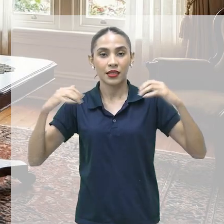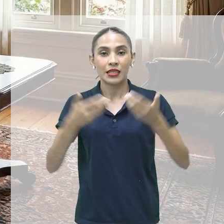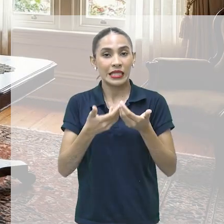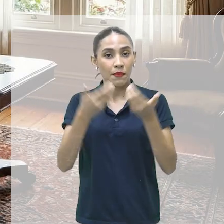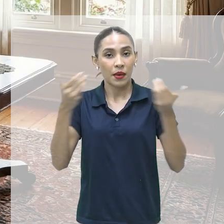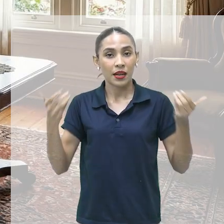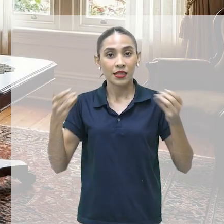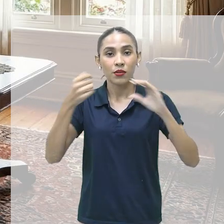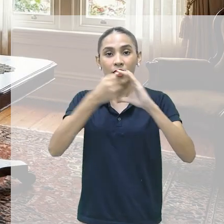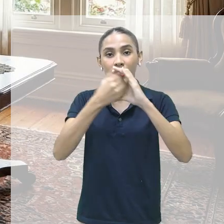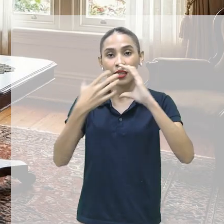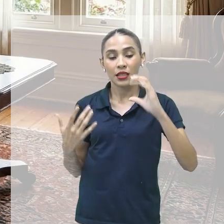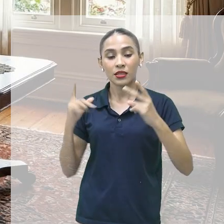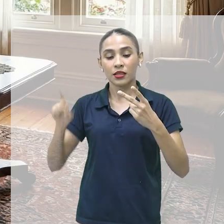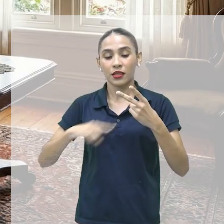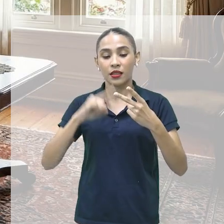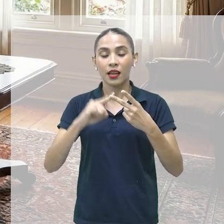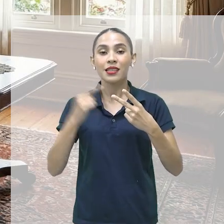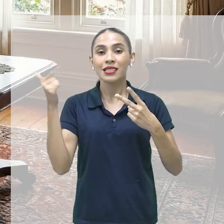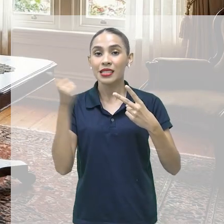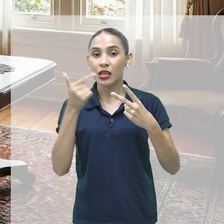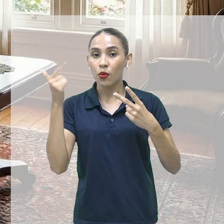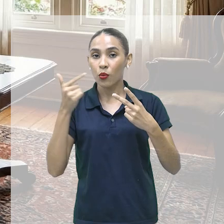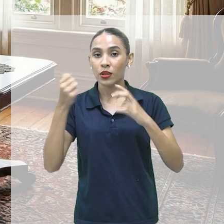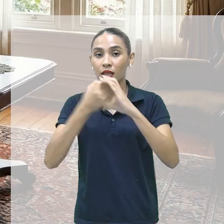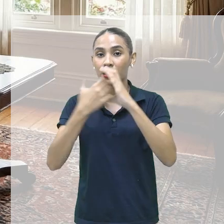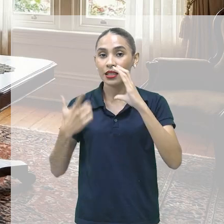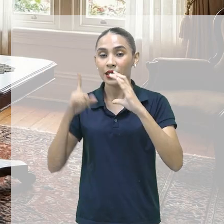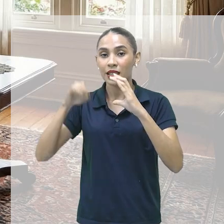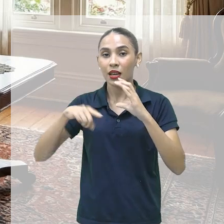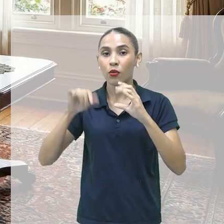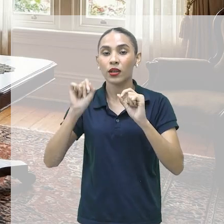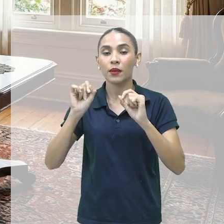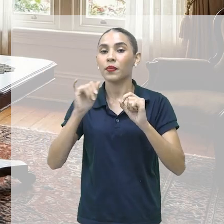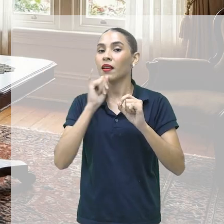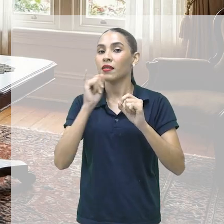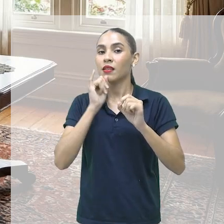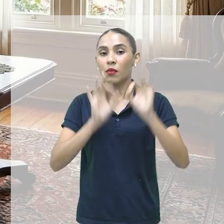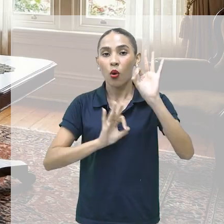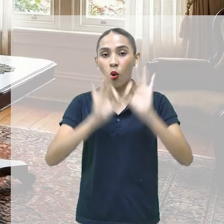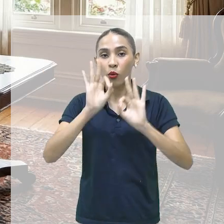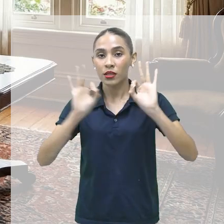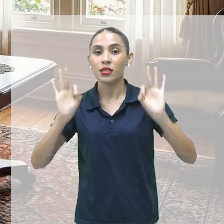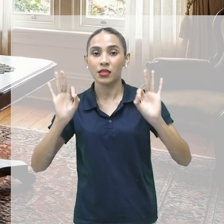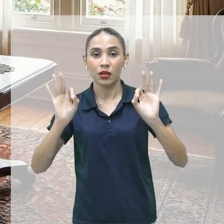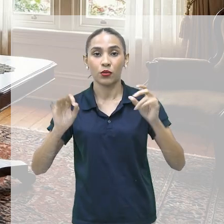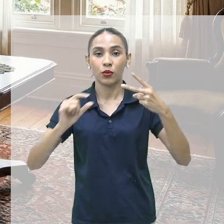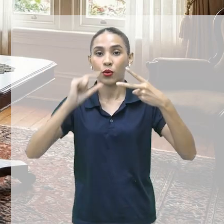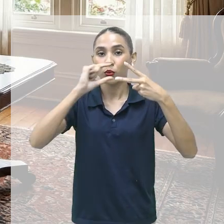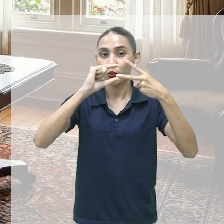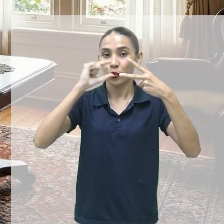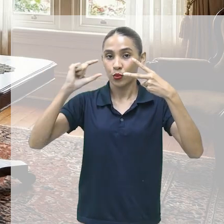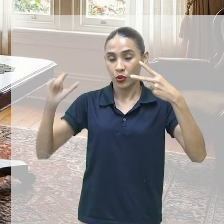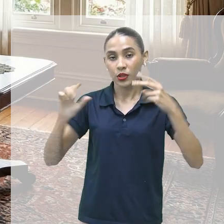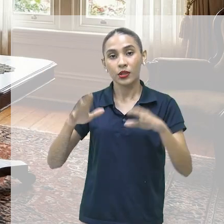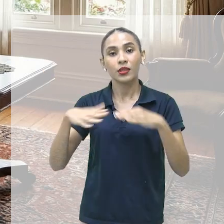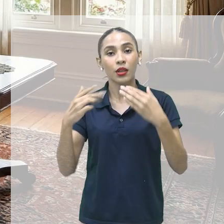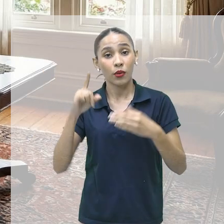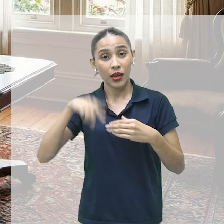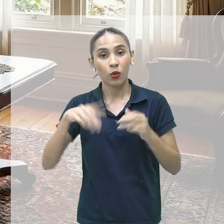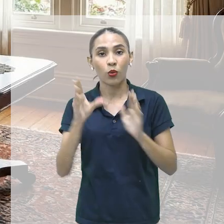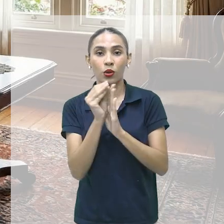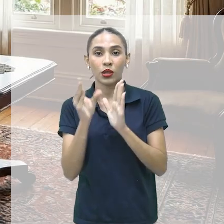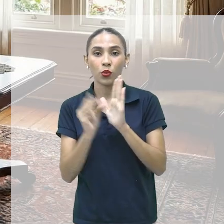dos caracteres, e a segunda lei de Mendel, que é a lei da distribuição independente dos genes, Então,